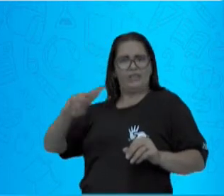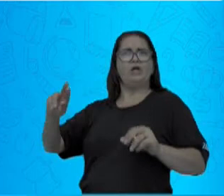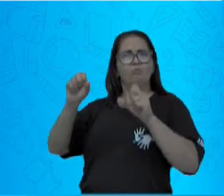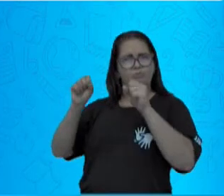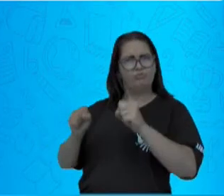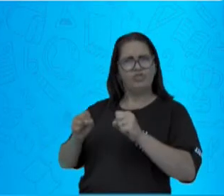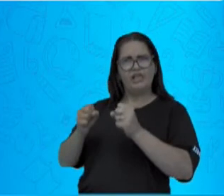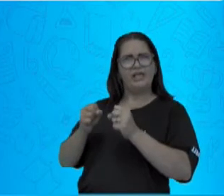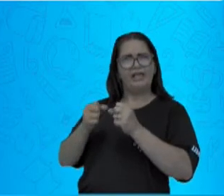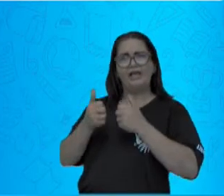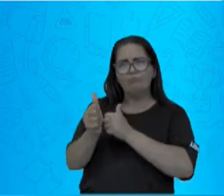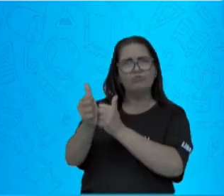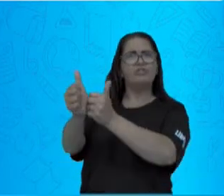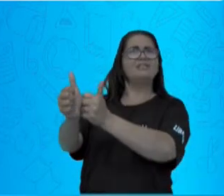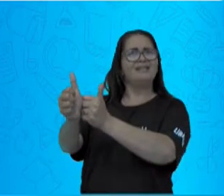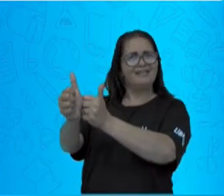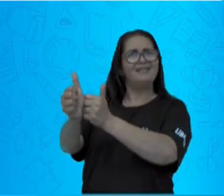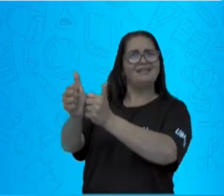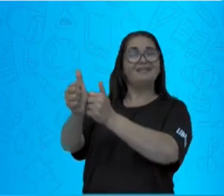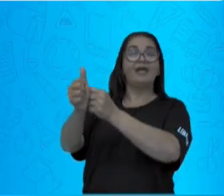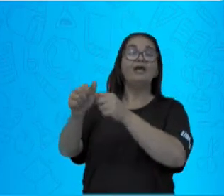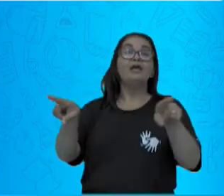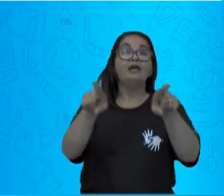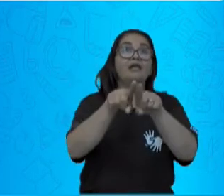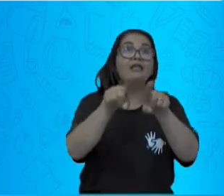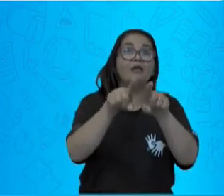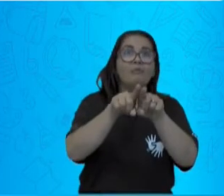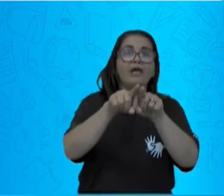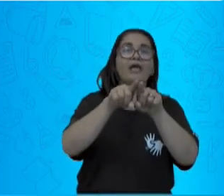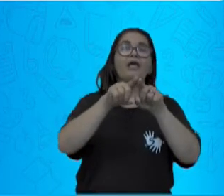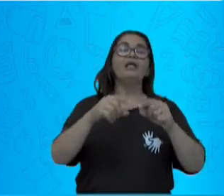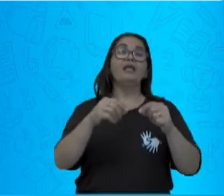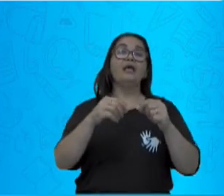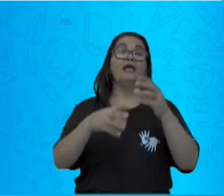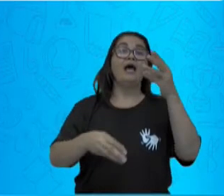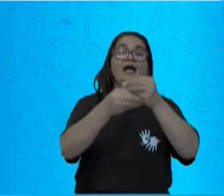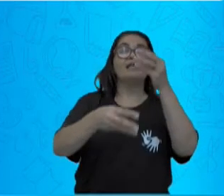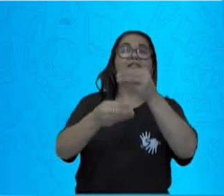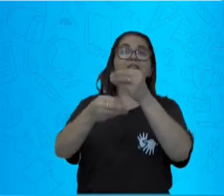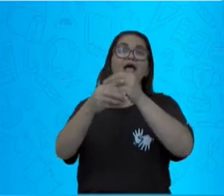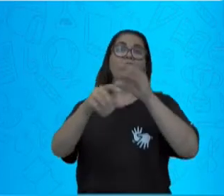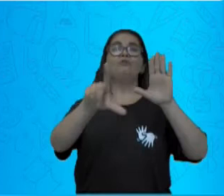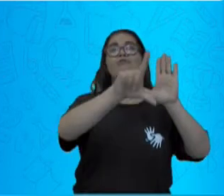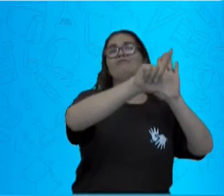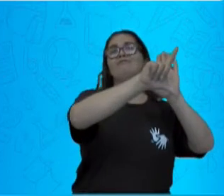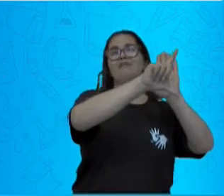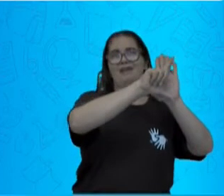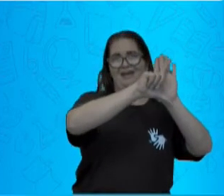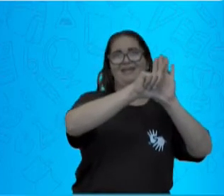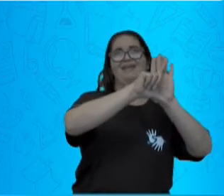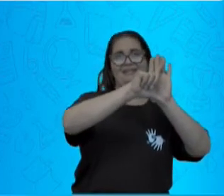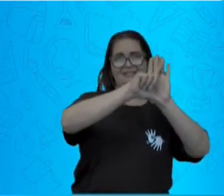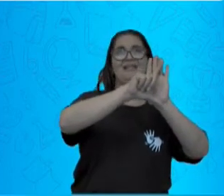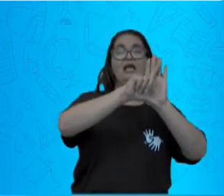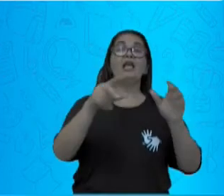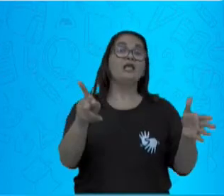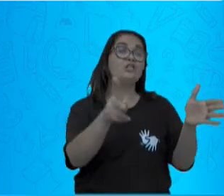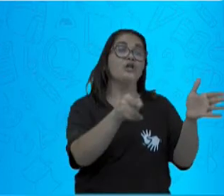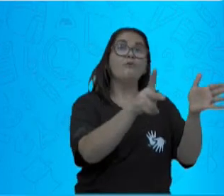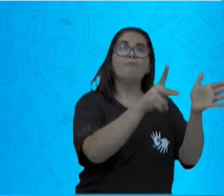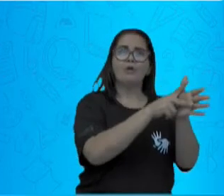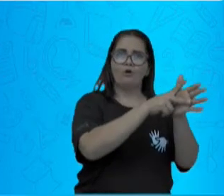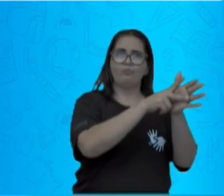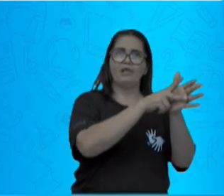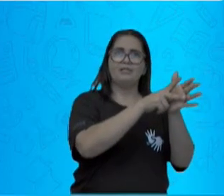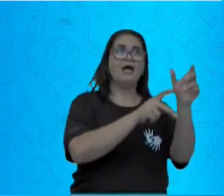Bill of Rights, que são conjuntos de leis, entre outras medidas, instituídas ao